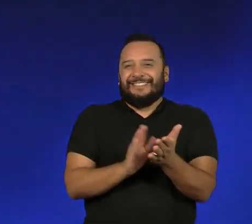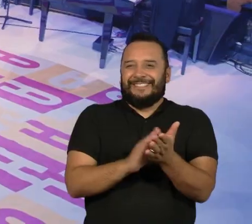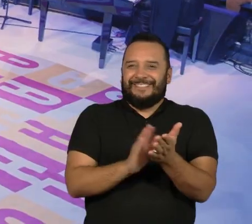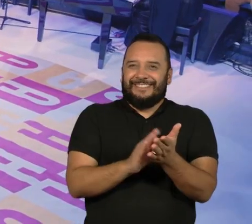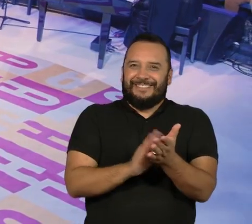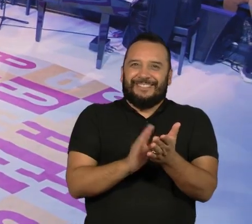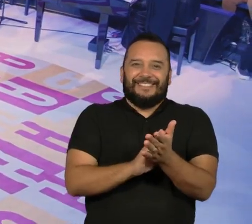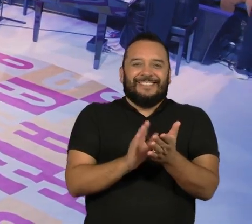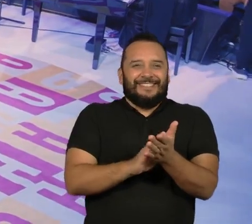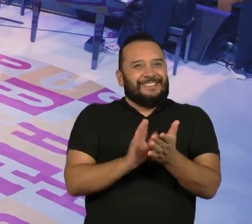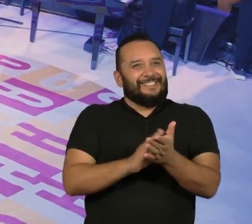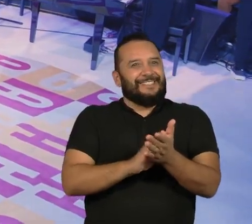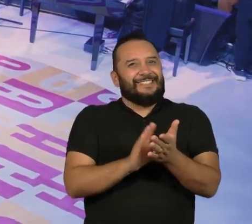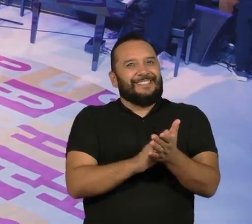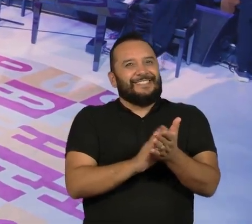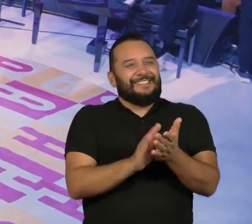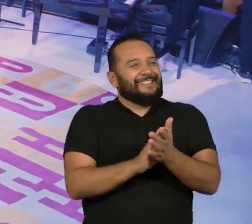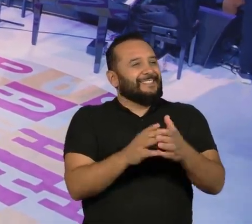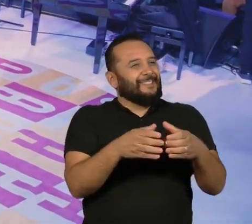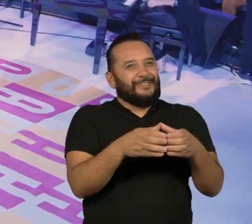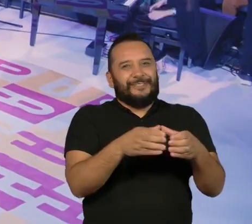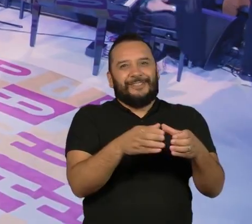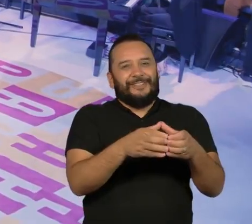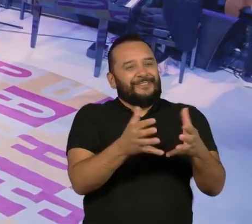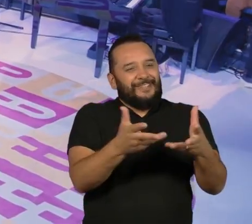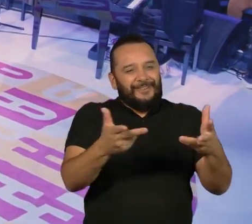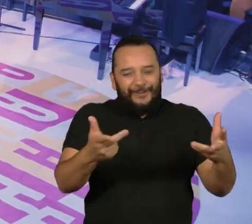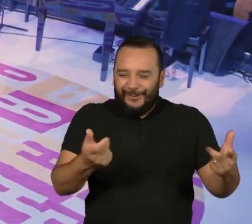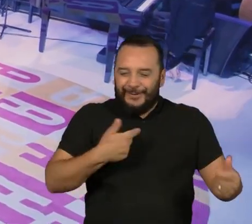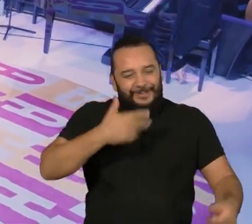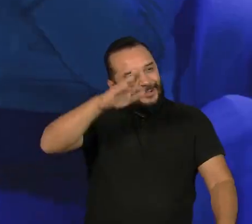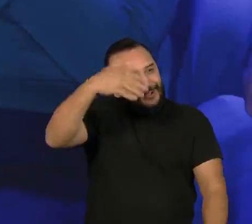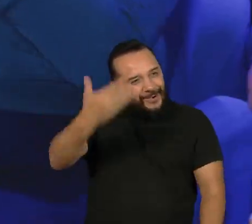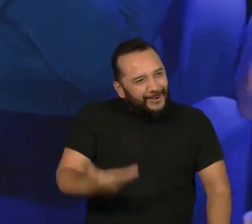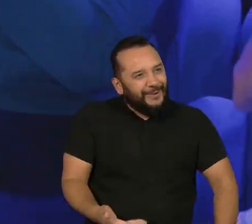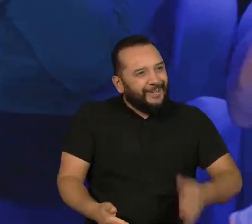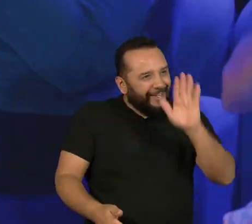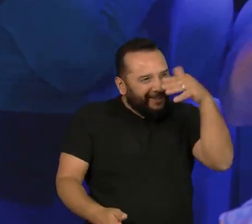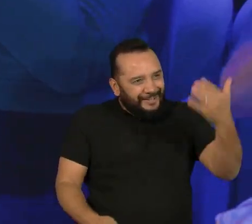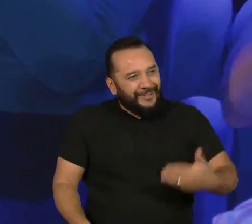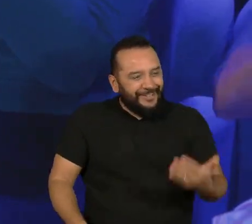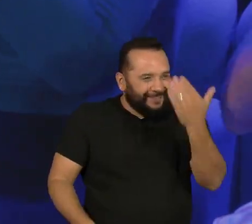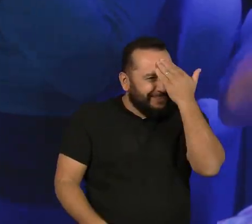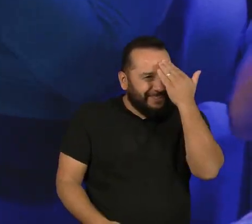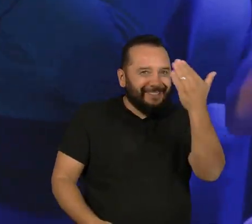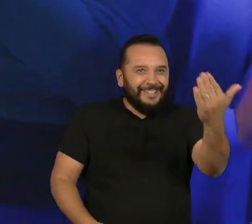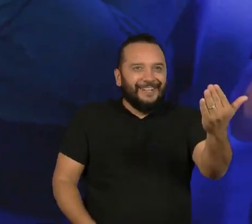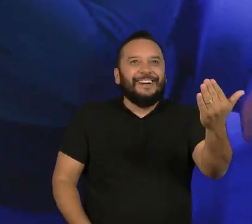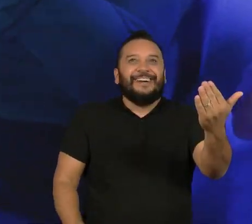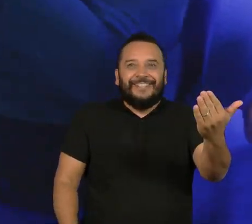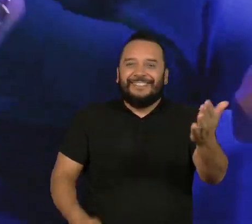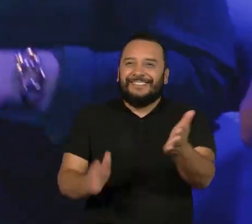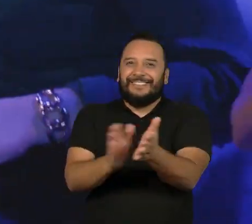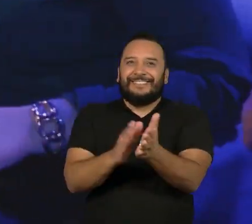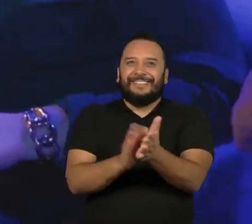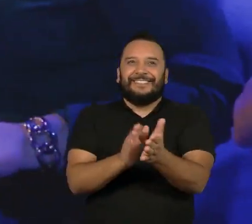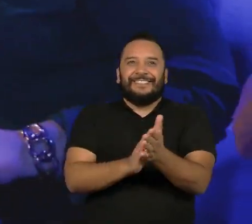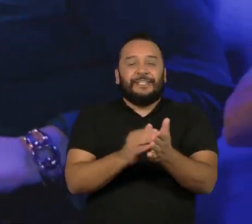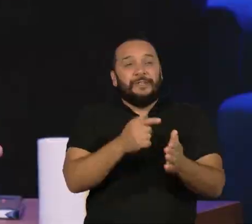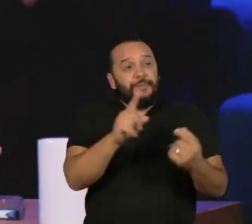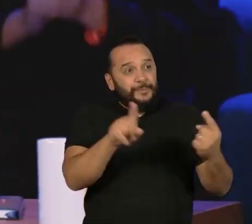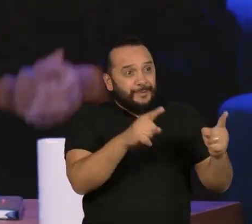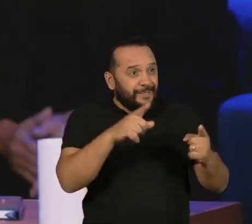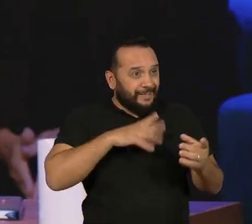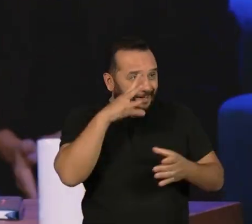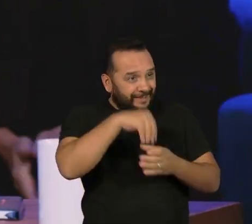Essa banda maravilhosa, que honra, que honra, que honra, obrigado. E essa música tá na